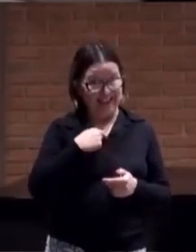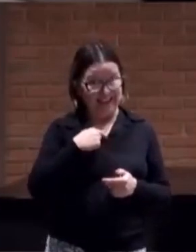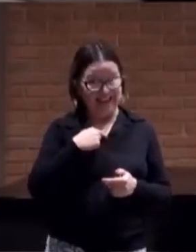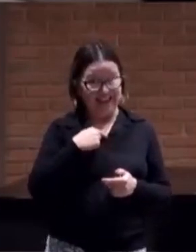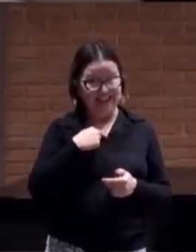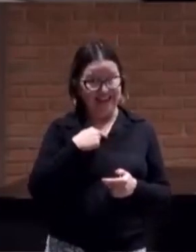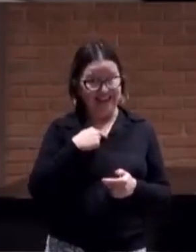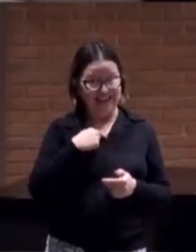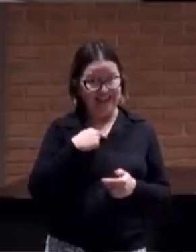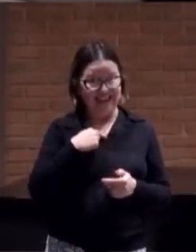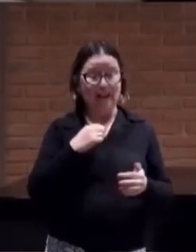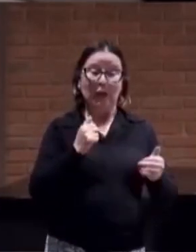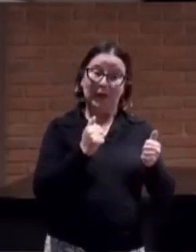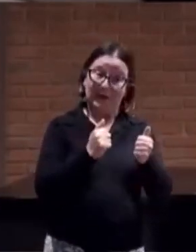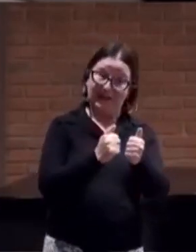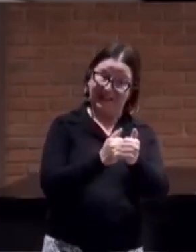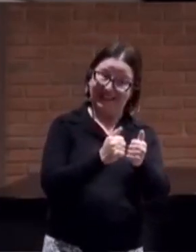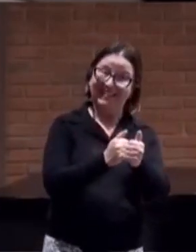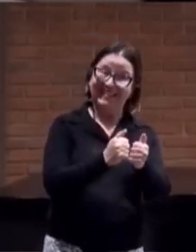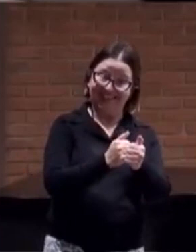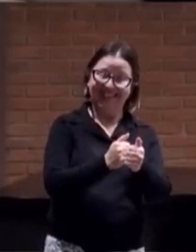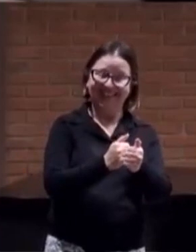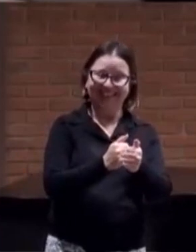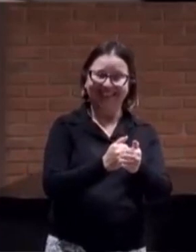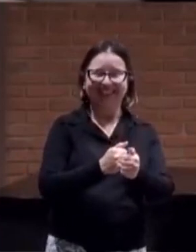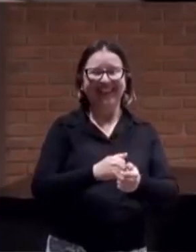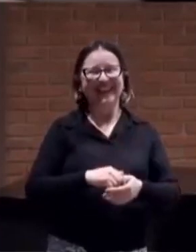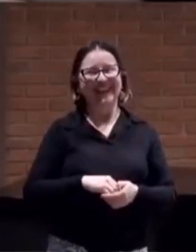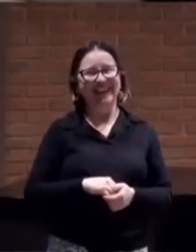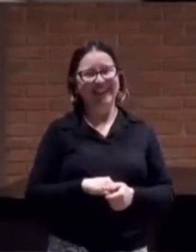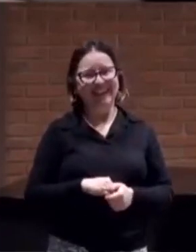vou escolher andar com você.